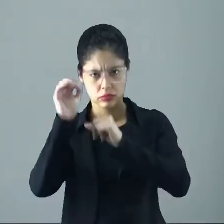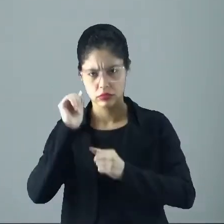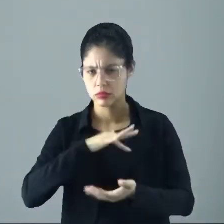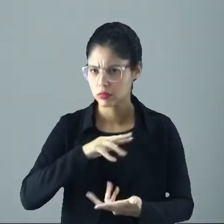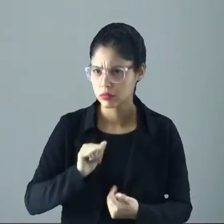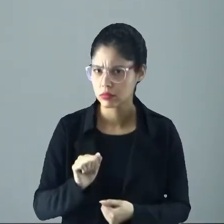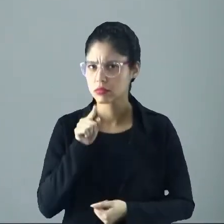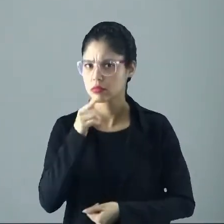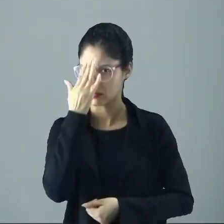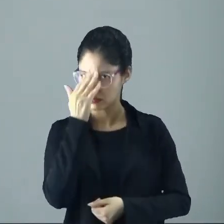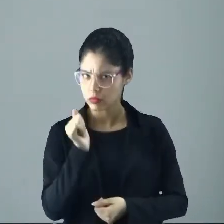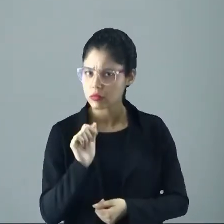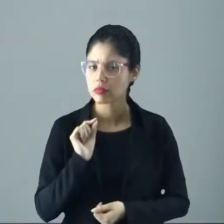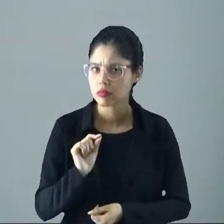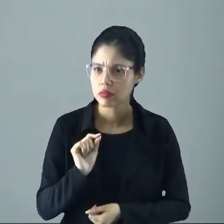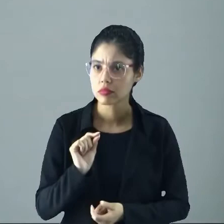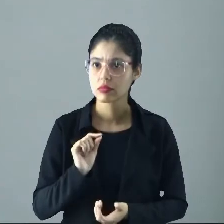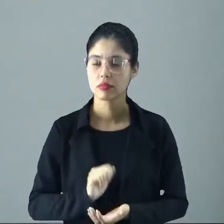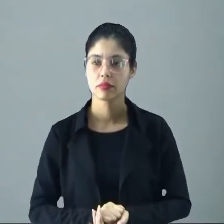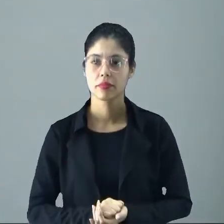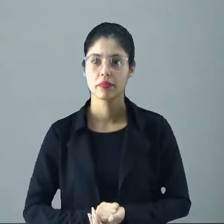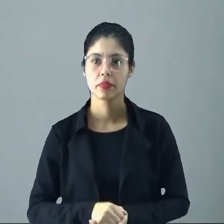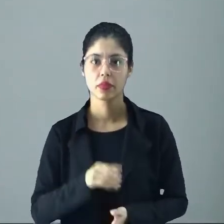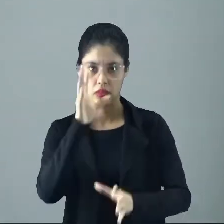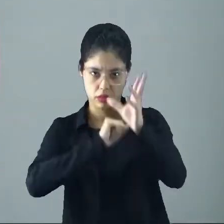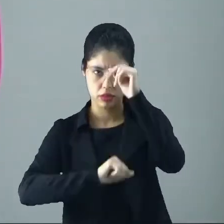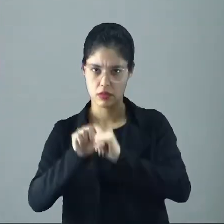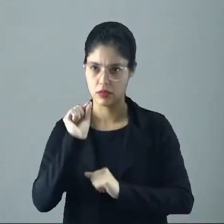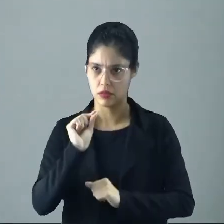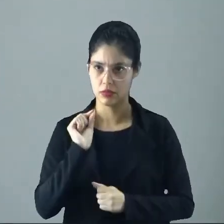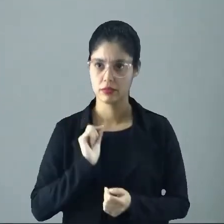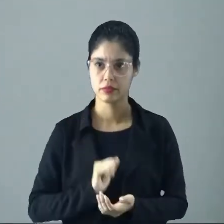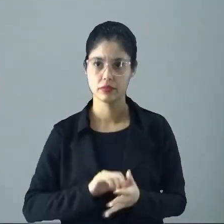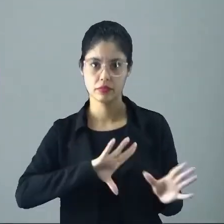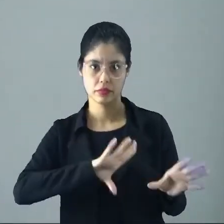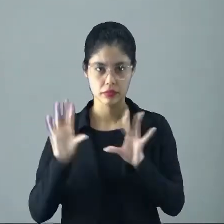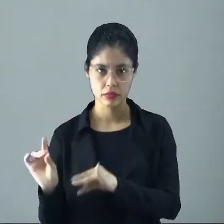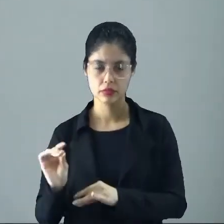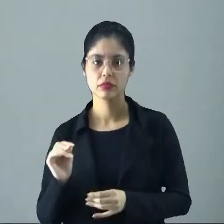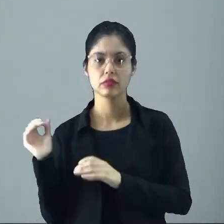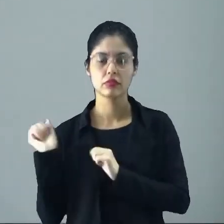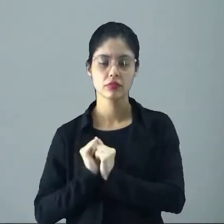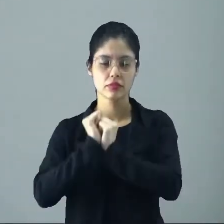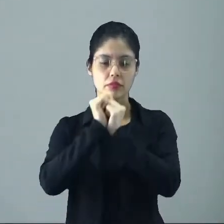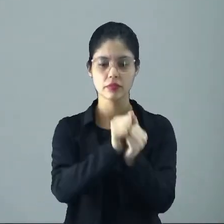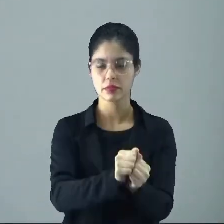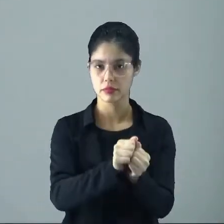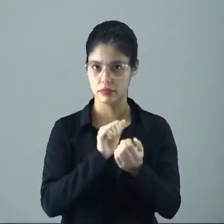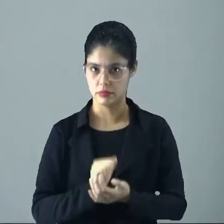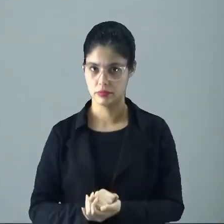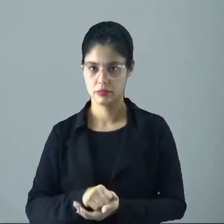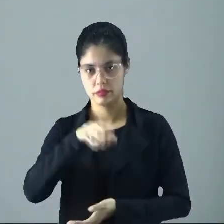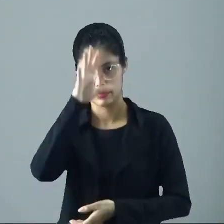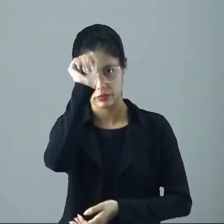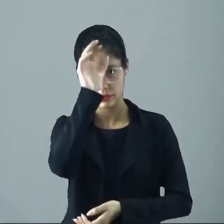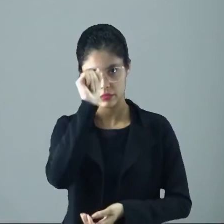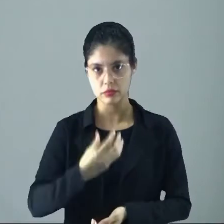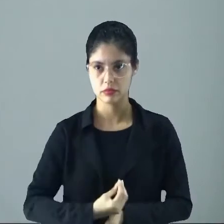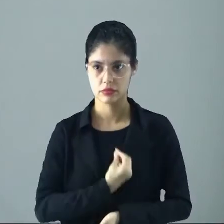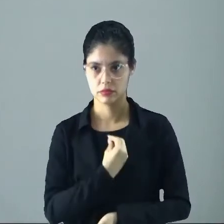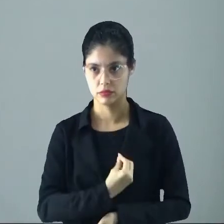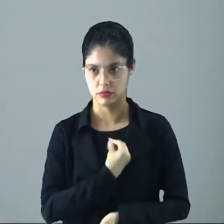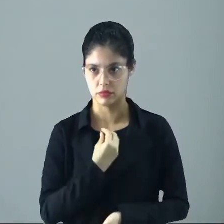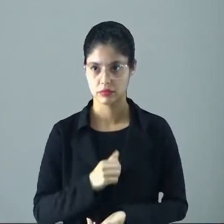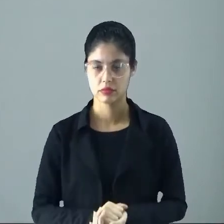mundo? Vocês sabem o que é conhecimento de mundo? Conhecimento de mundo é aquilo que você leva, que você carrega, que você aprende com a